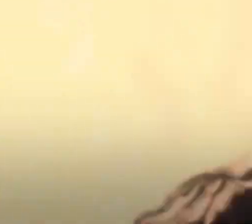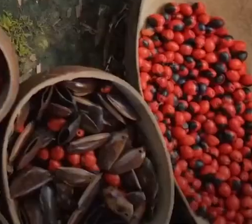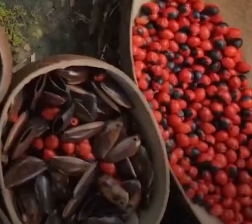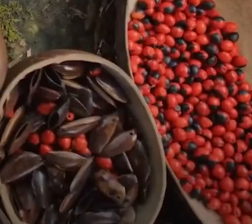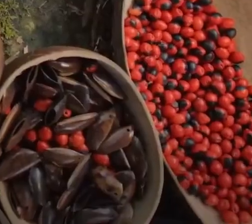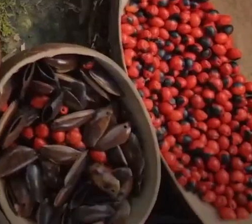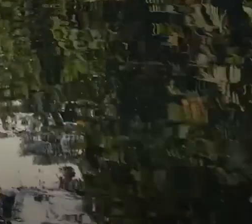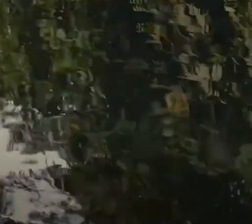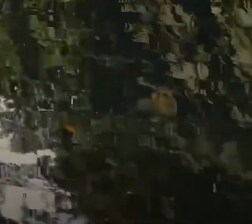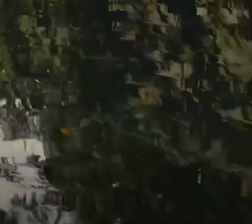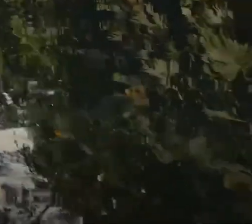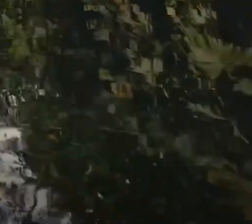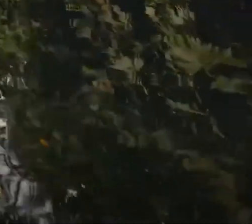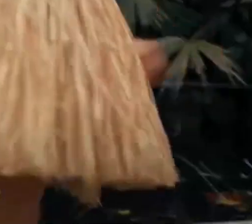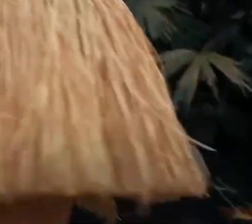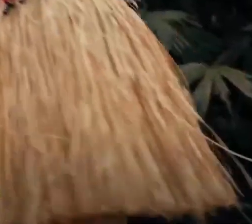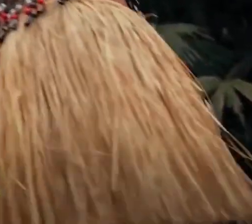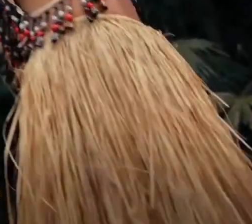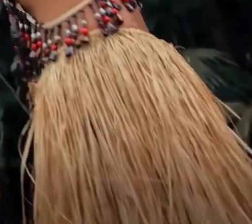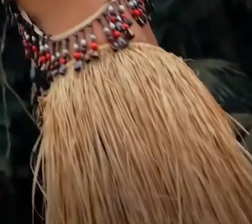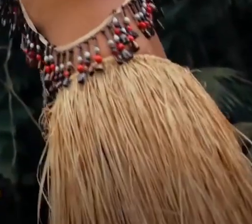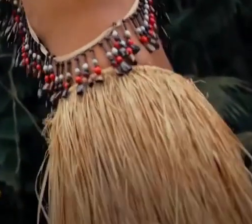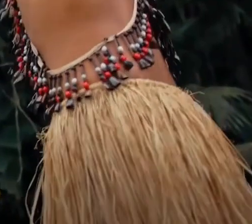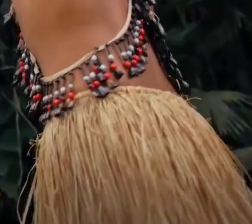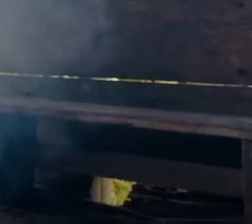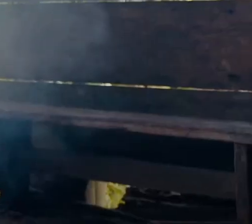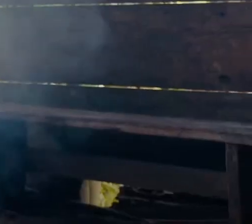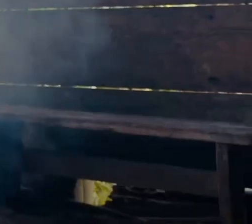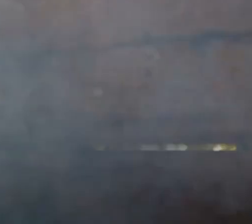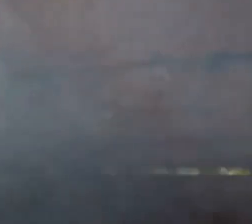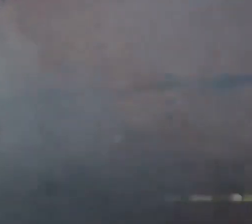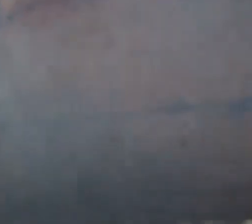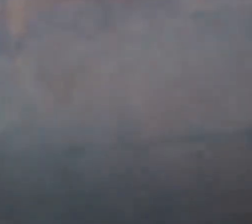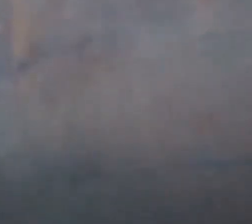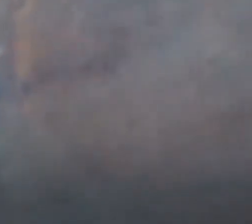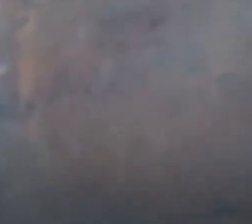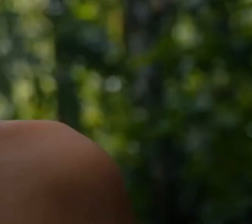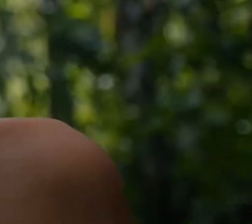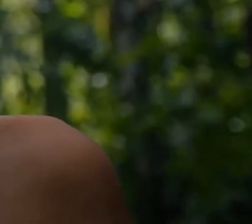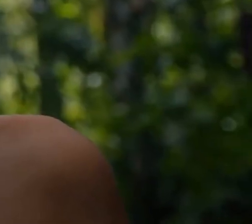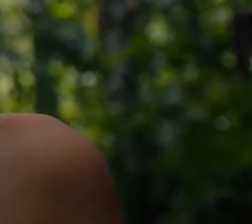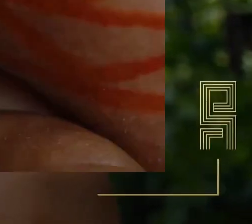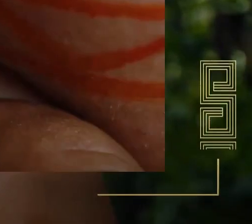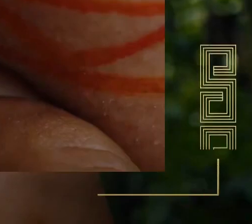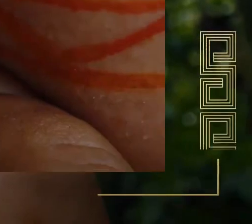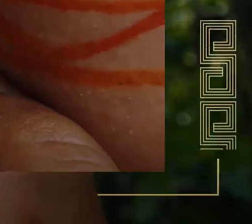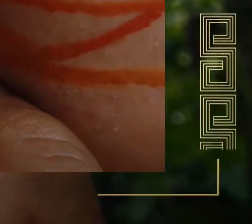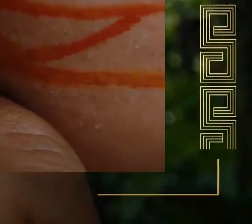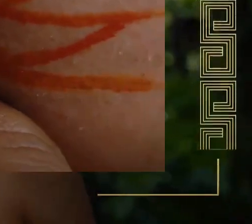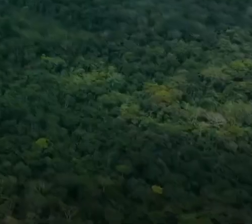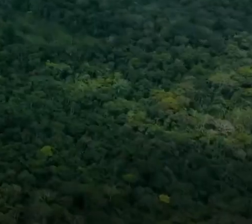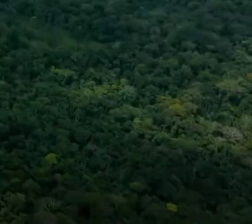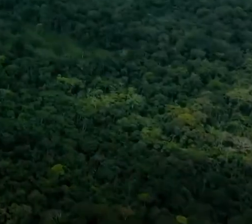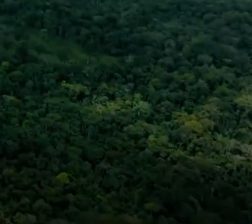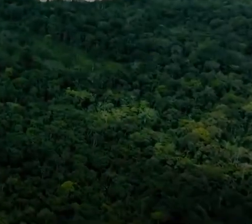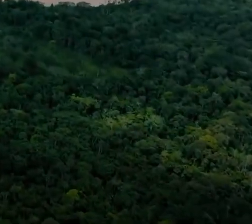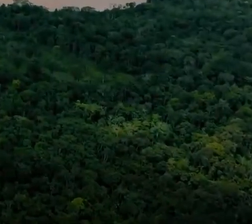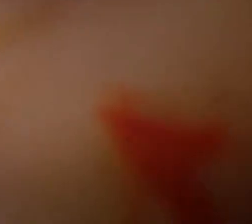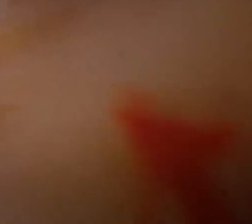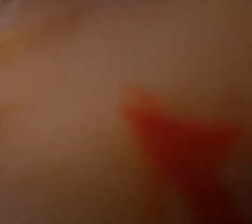Mas, com a força e a sabedoria da ancestralidade, persiste, persevera,